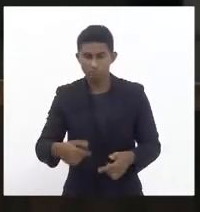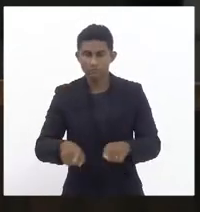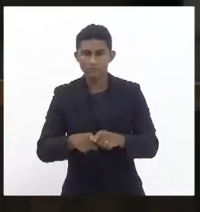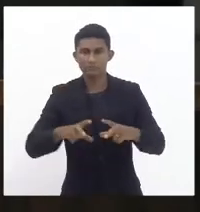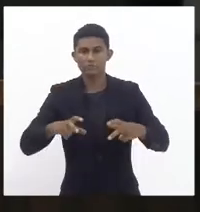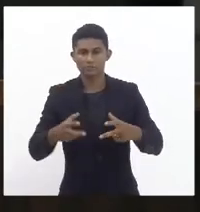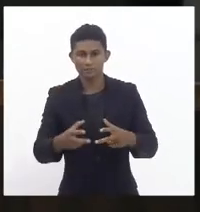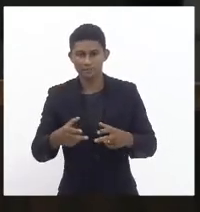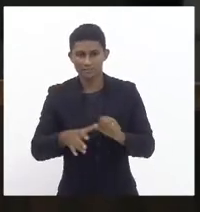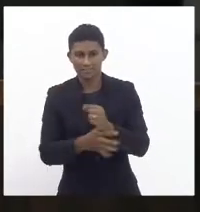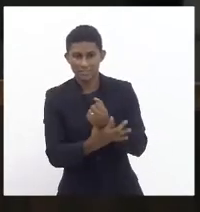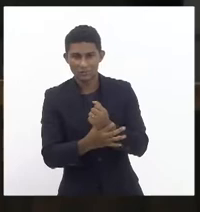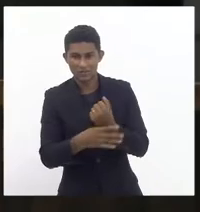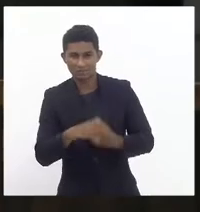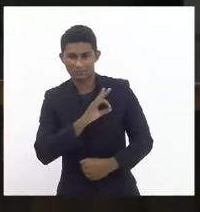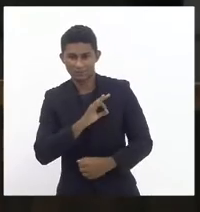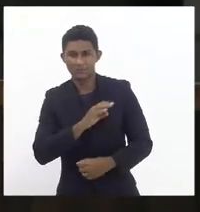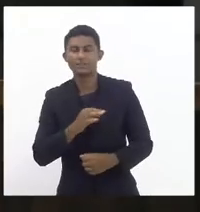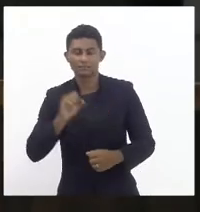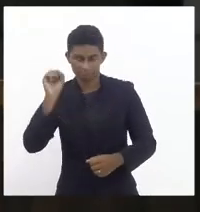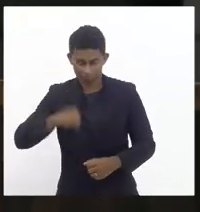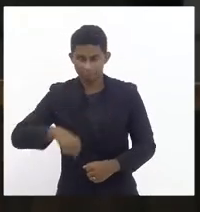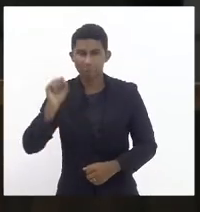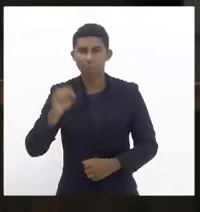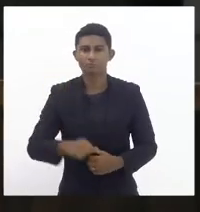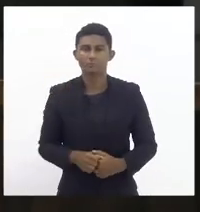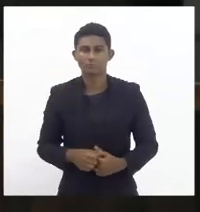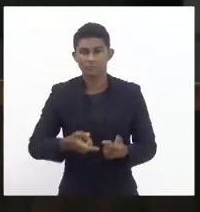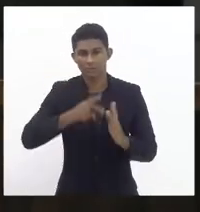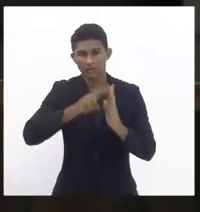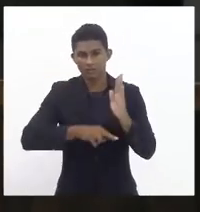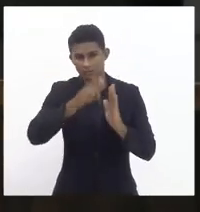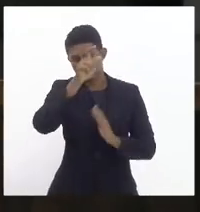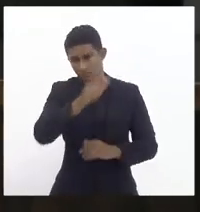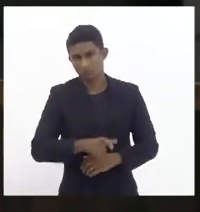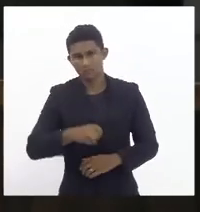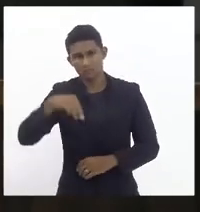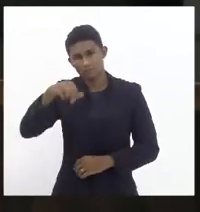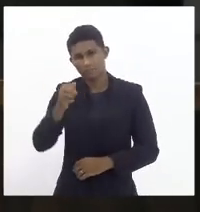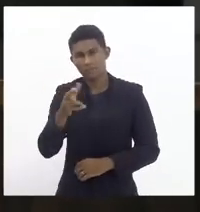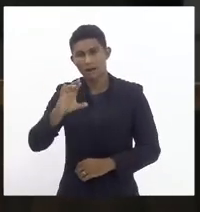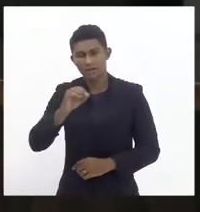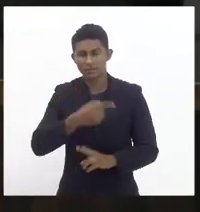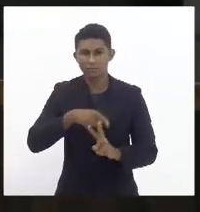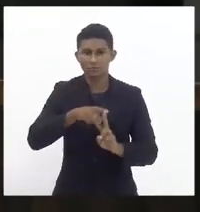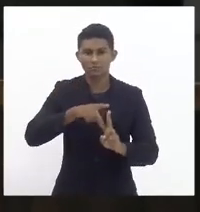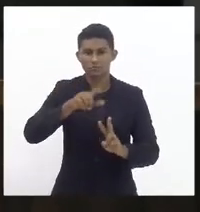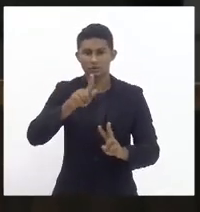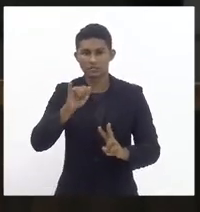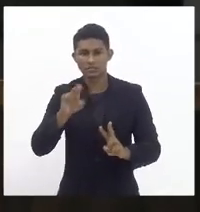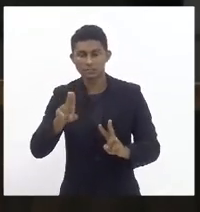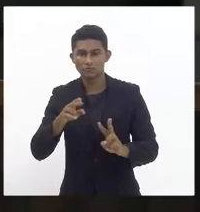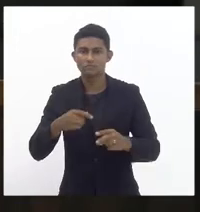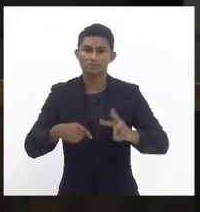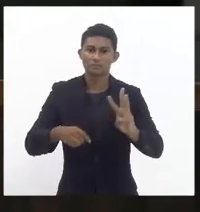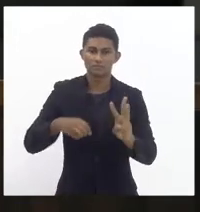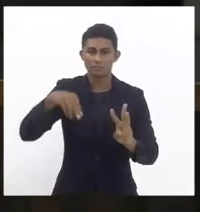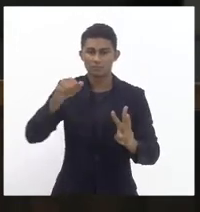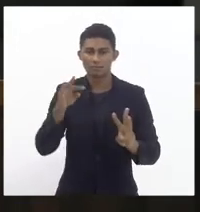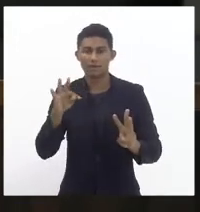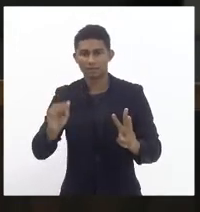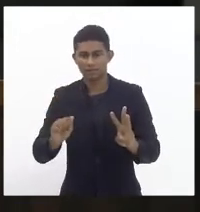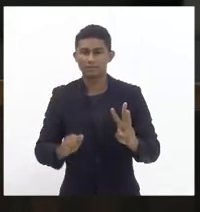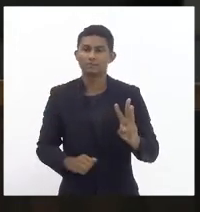e assuntos de polícia favorável relator Deputado Márcio Pacheco Gill Vianna e Martha Rocha em